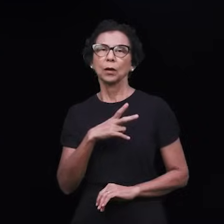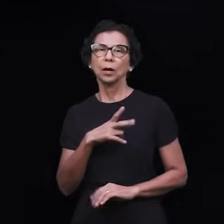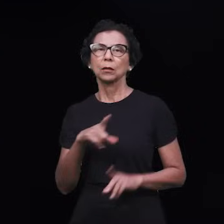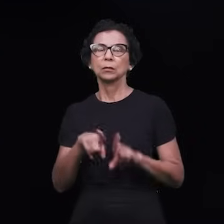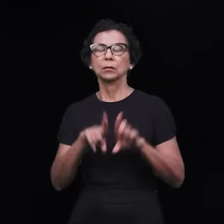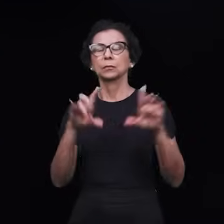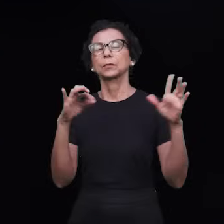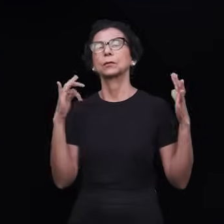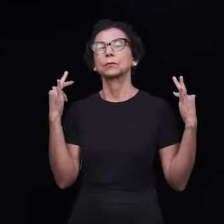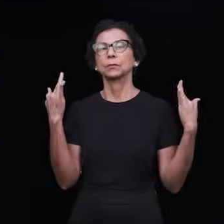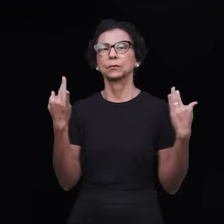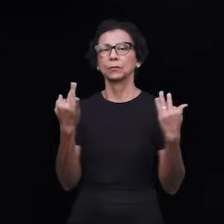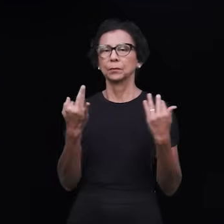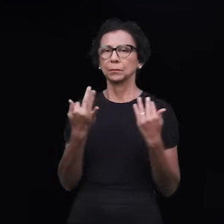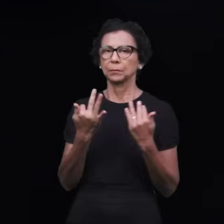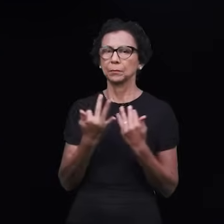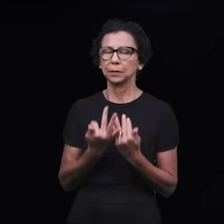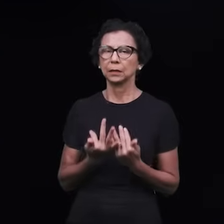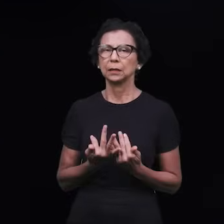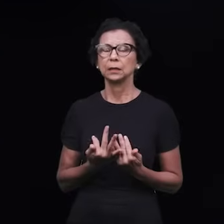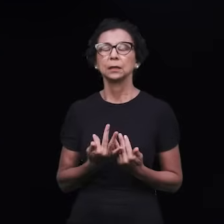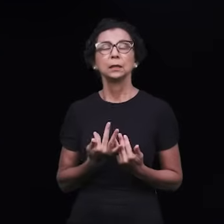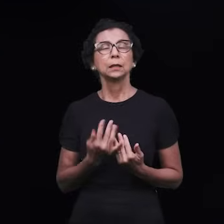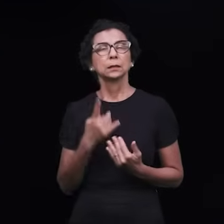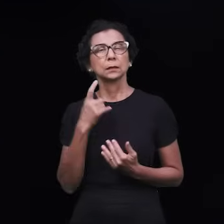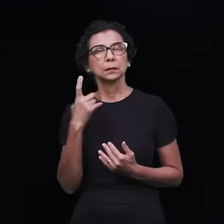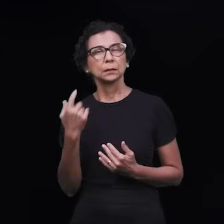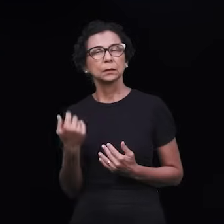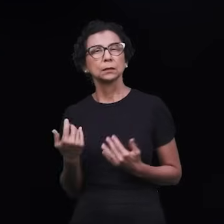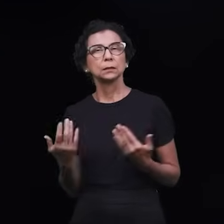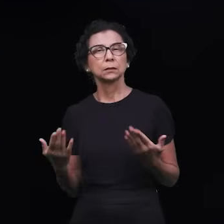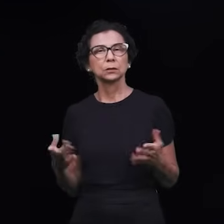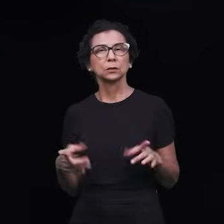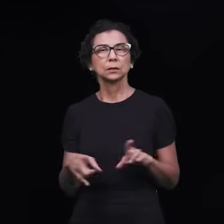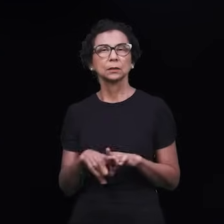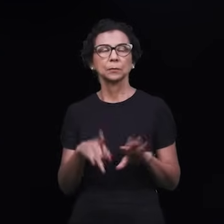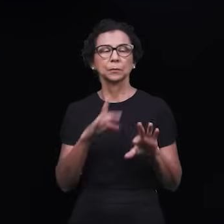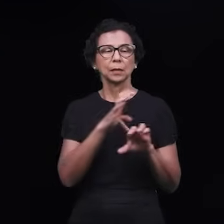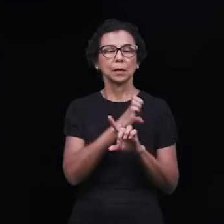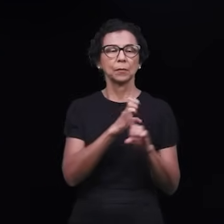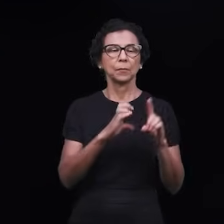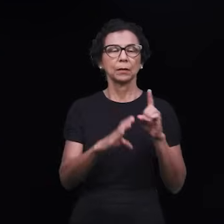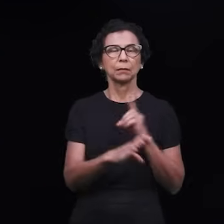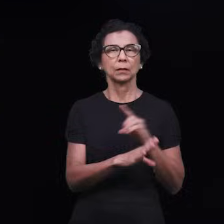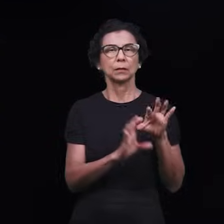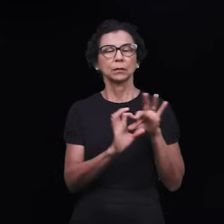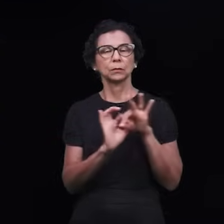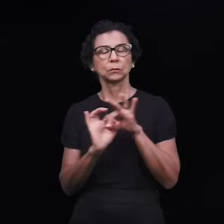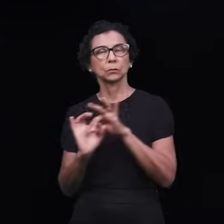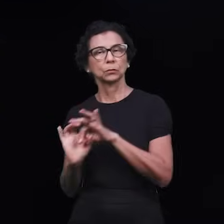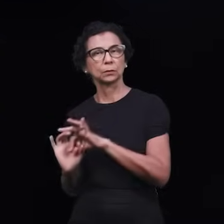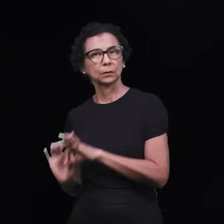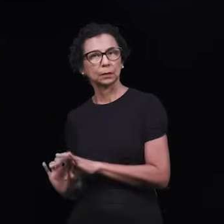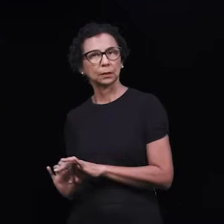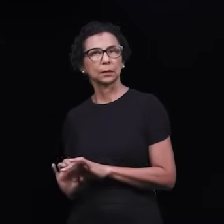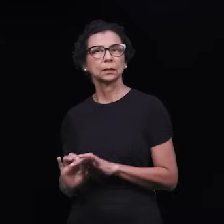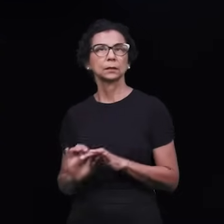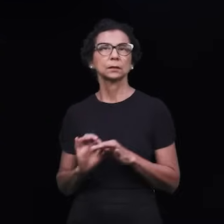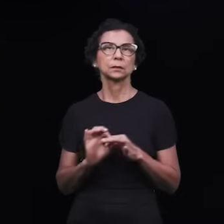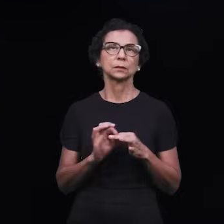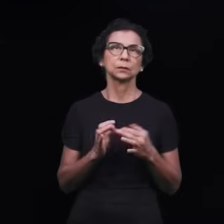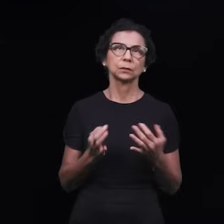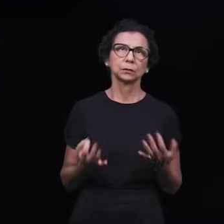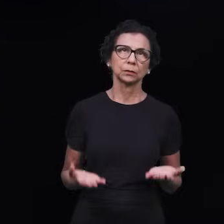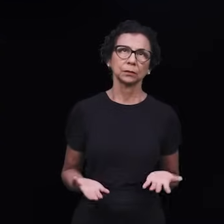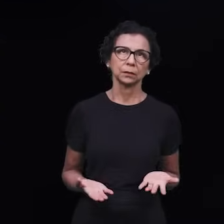e dada a continuidade da programação da EBD também, tem nos favorecido ao trabalho